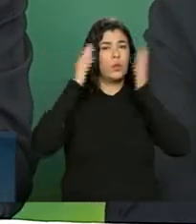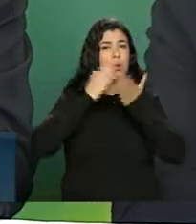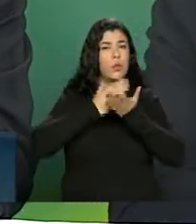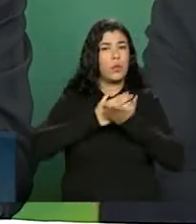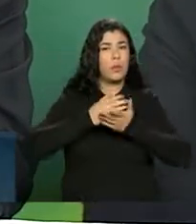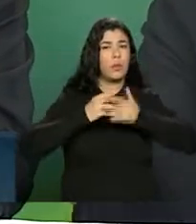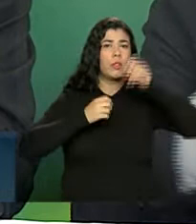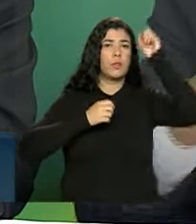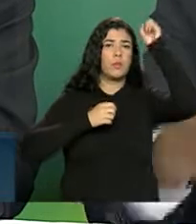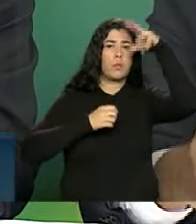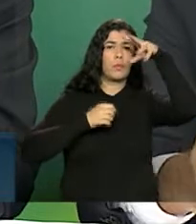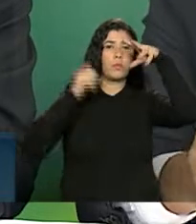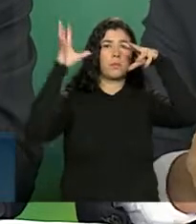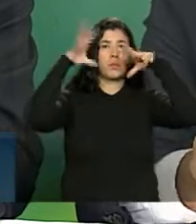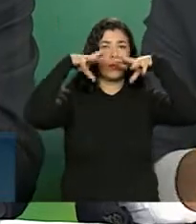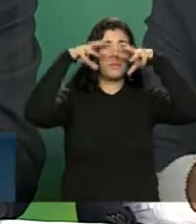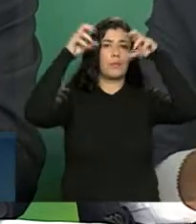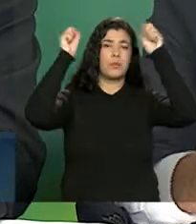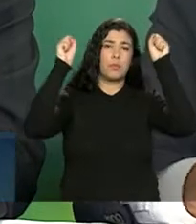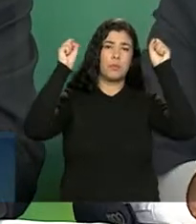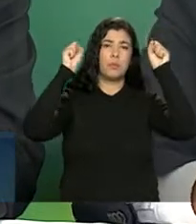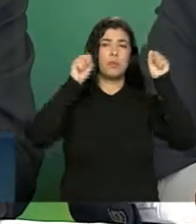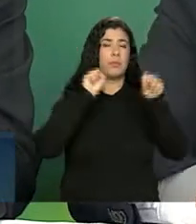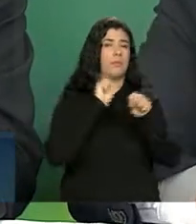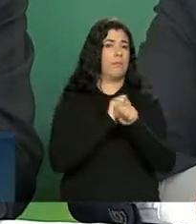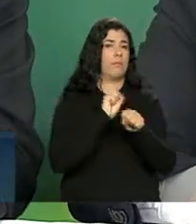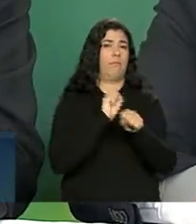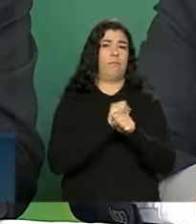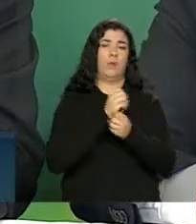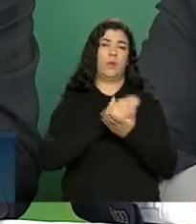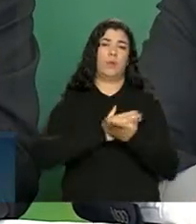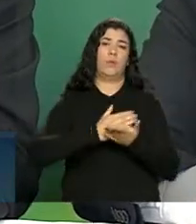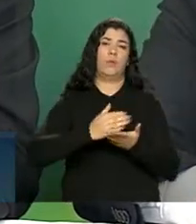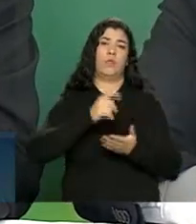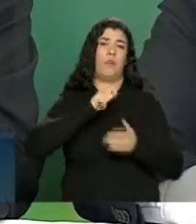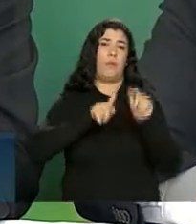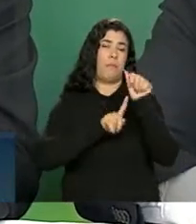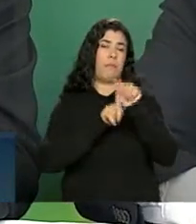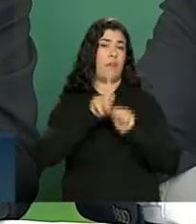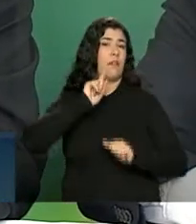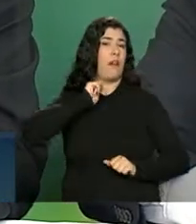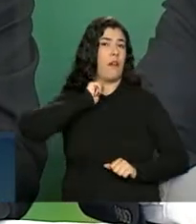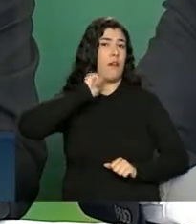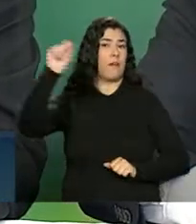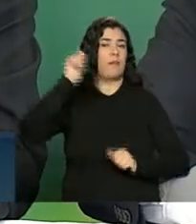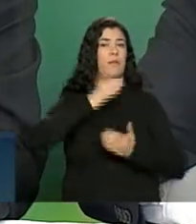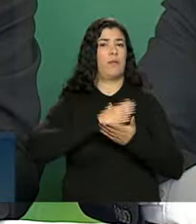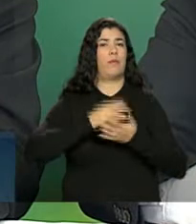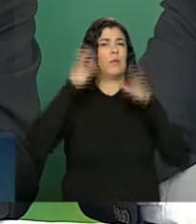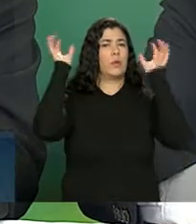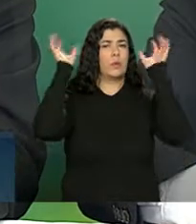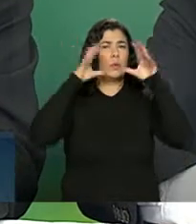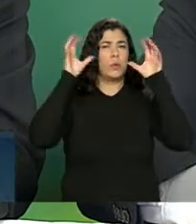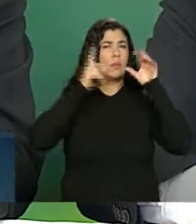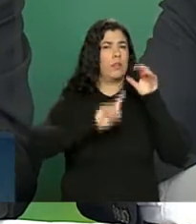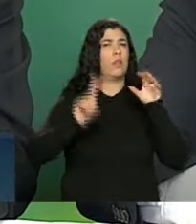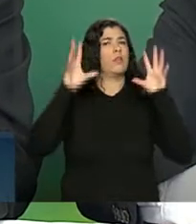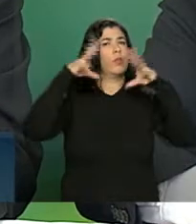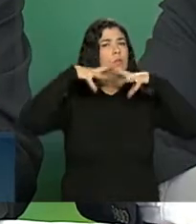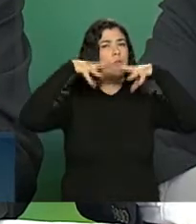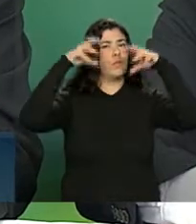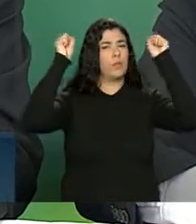da recessão não se deve esperar grandes volumes de chuva em abril e aí entra entra no período seco e as